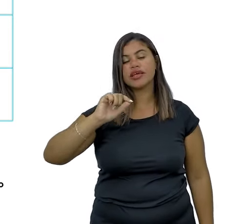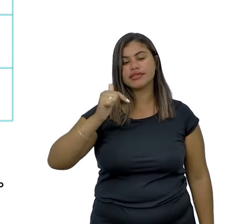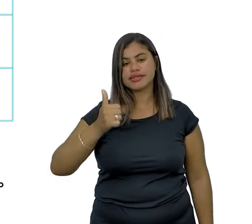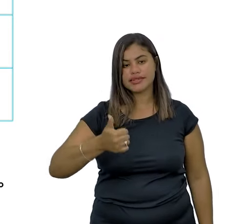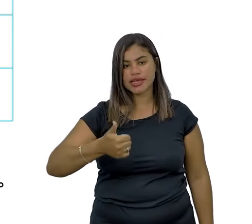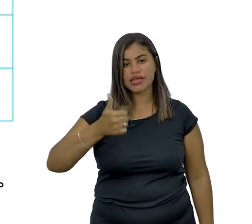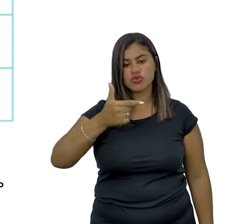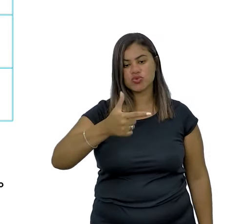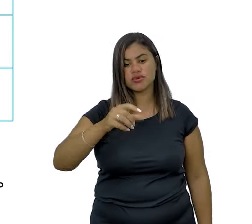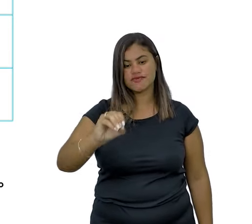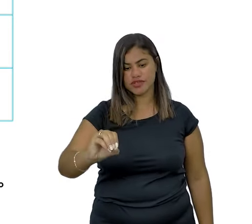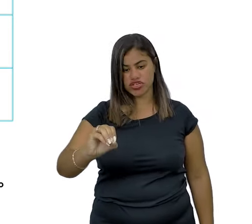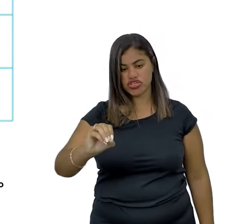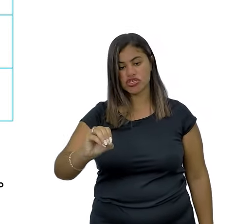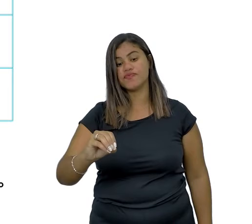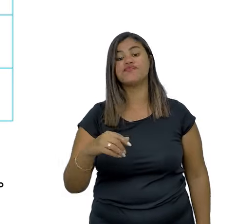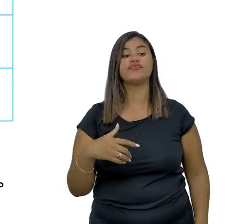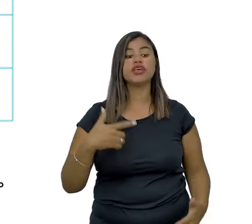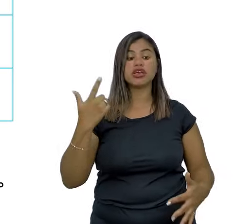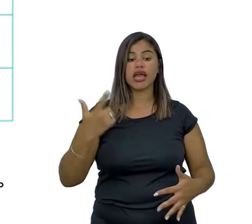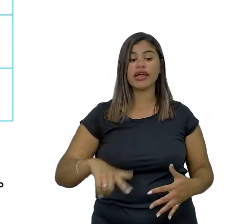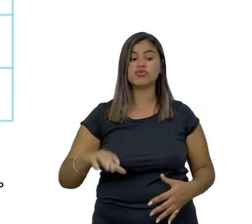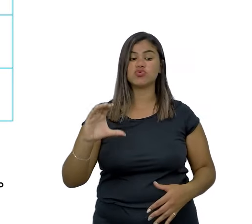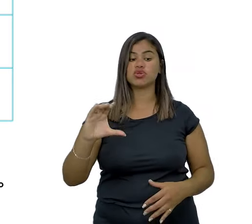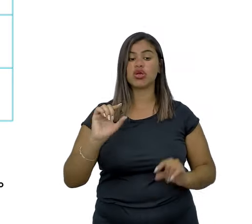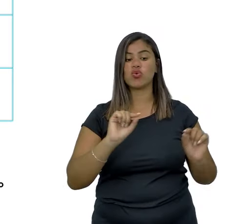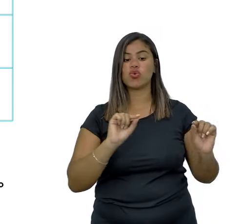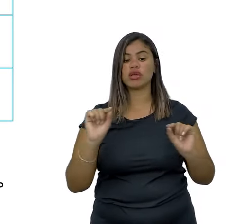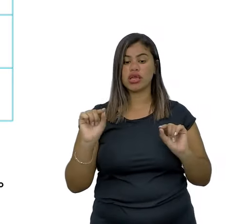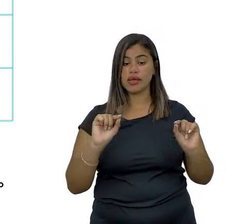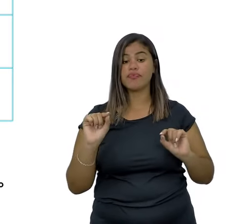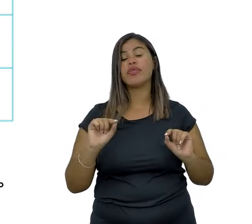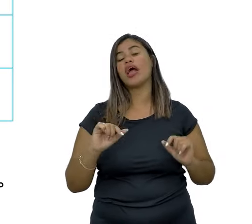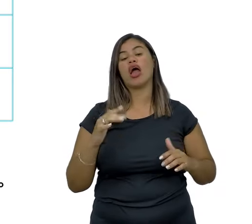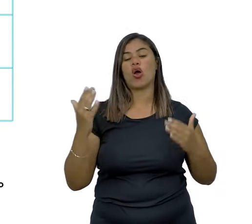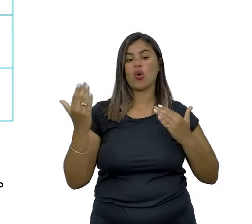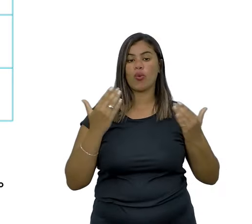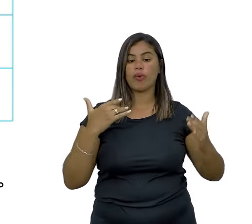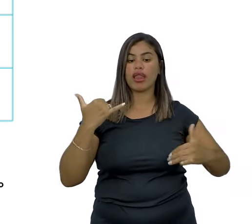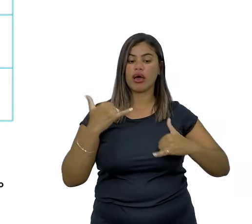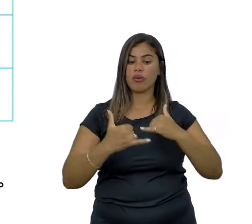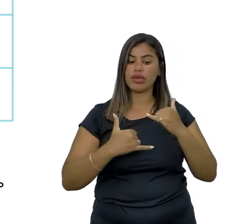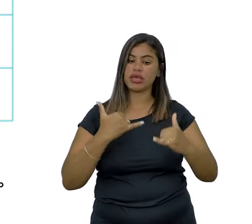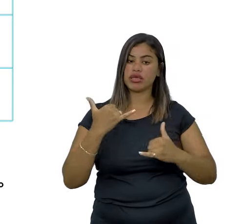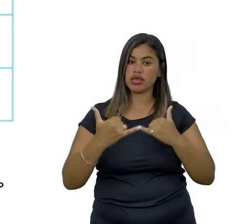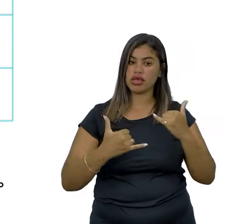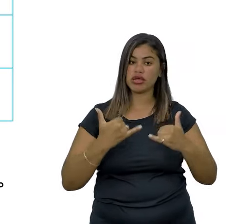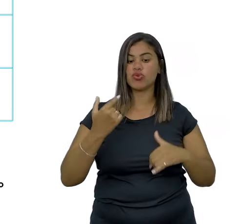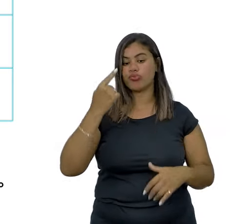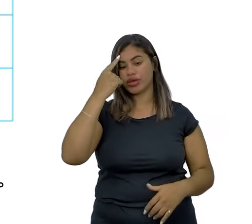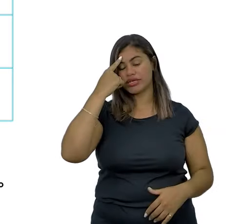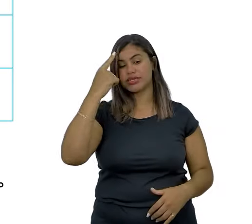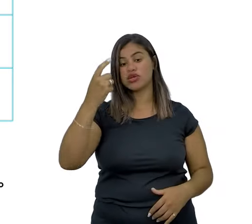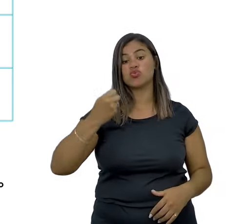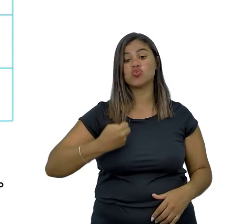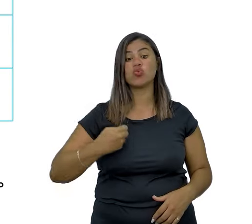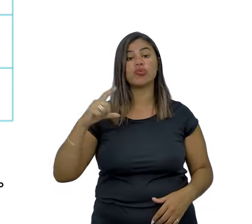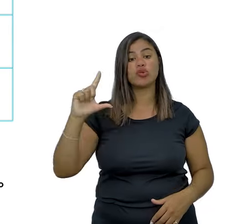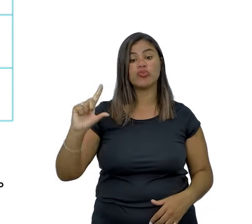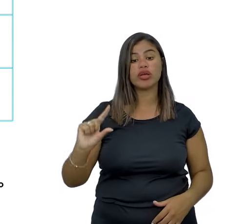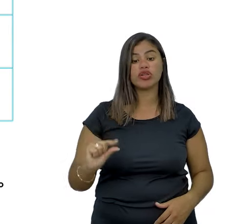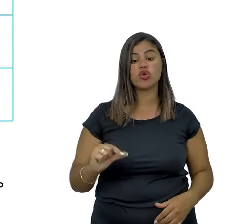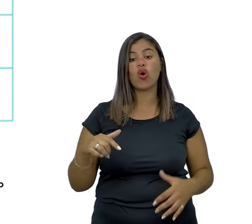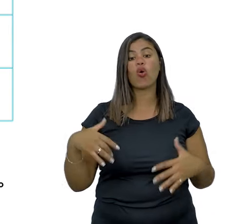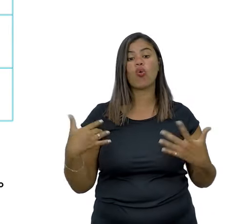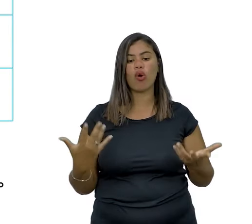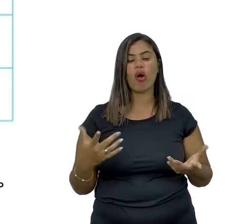de brinquedos, mas agora identificando qual a, né, a menor quantidade. Então, vai ser